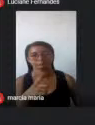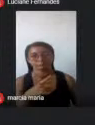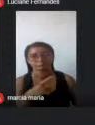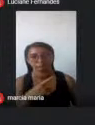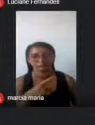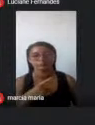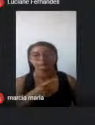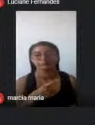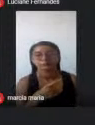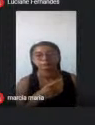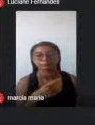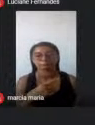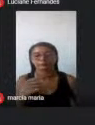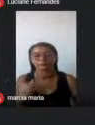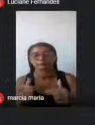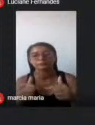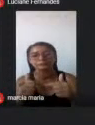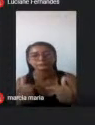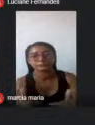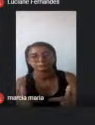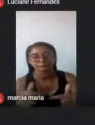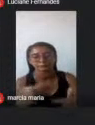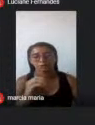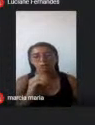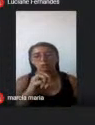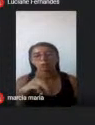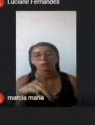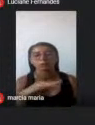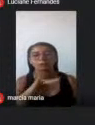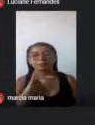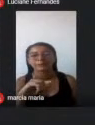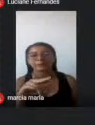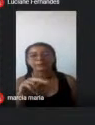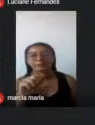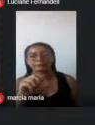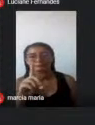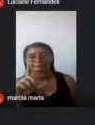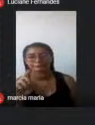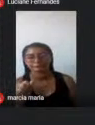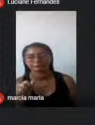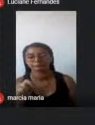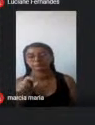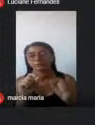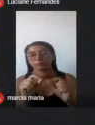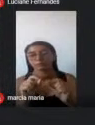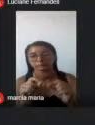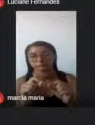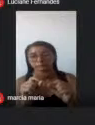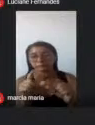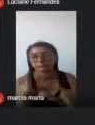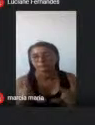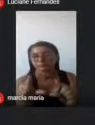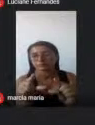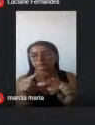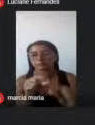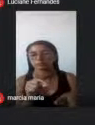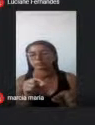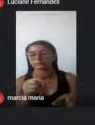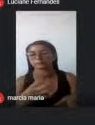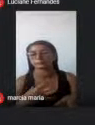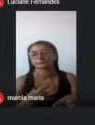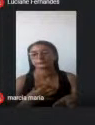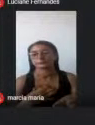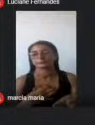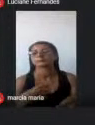prevenção combinada, porque o melhor método é aquele que a pessoa escolhe e que atende suas necessidades sexuais e